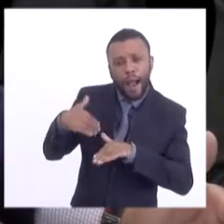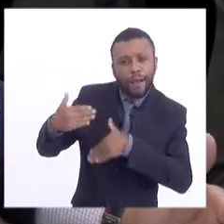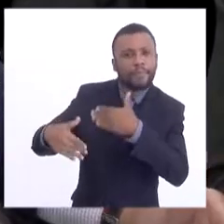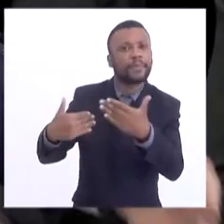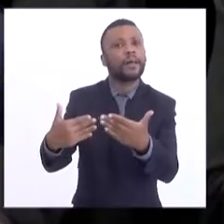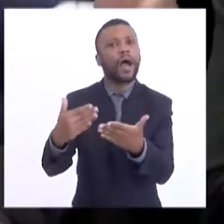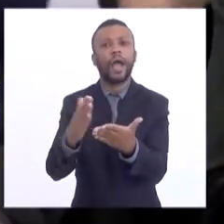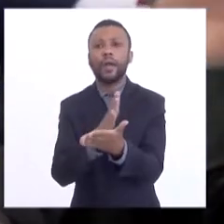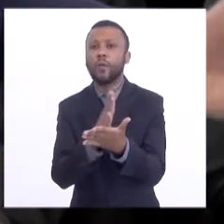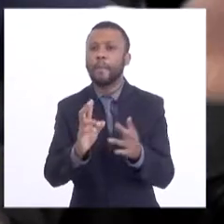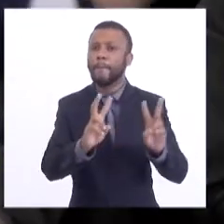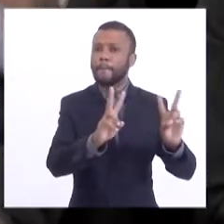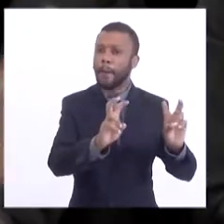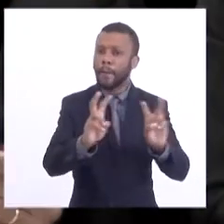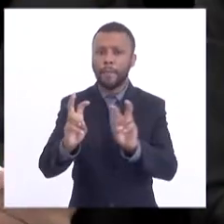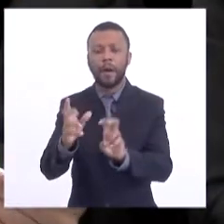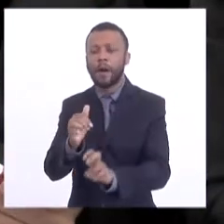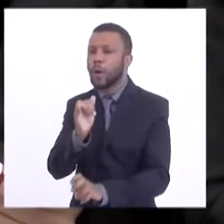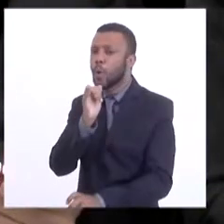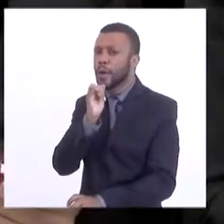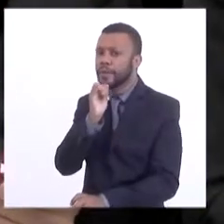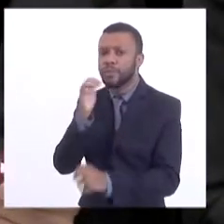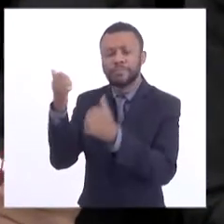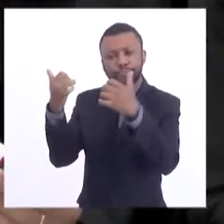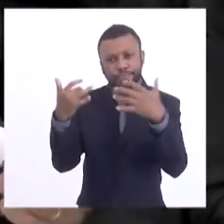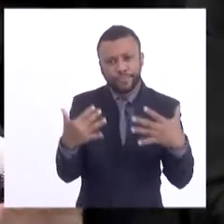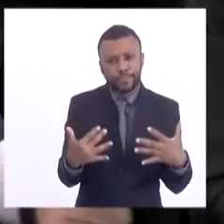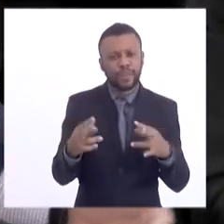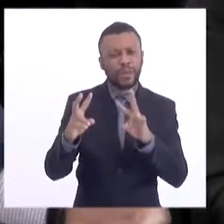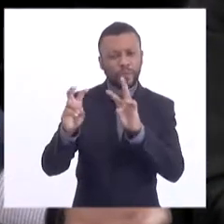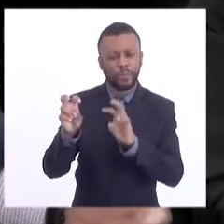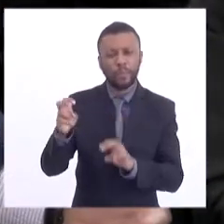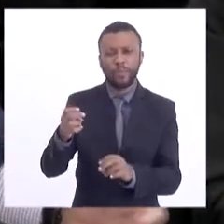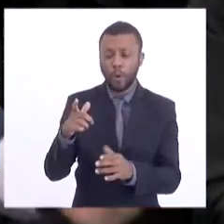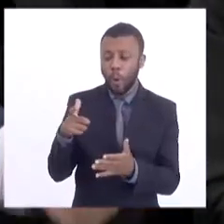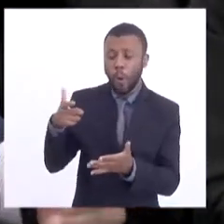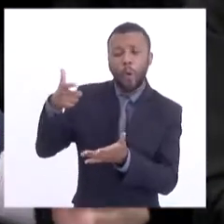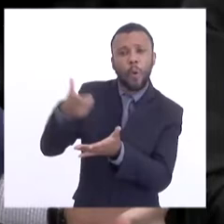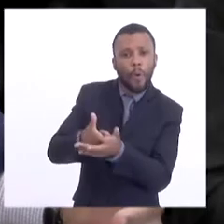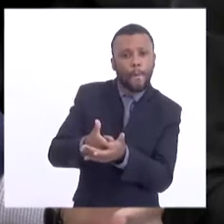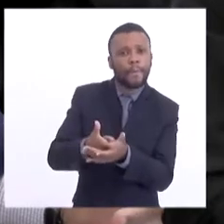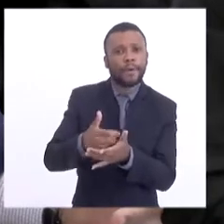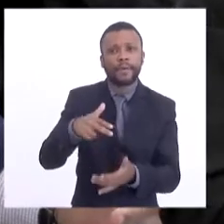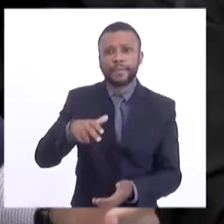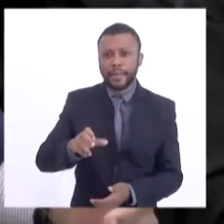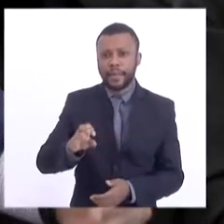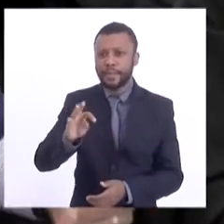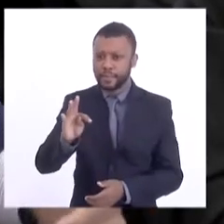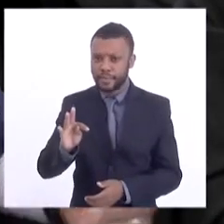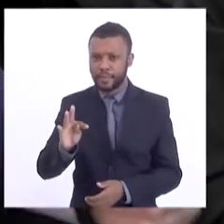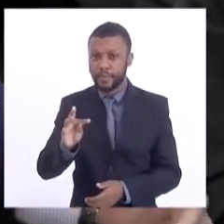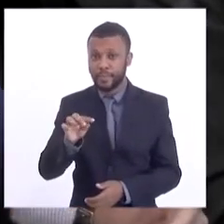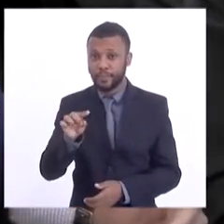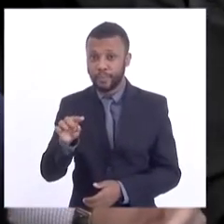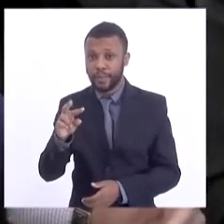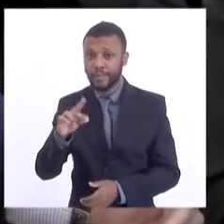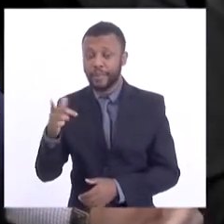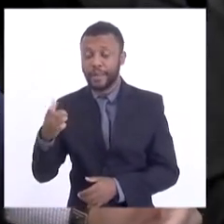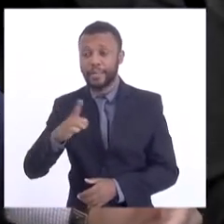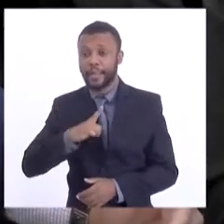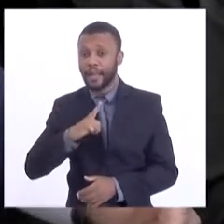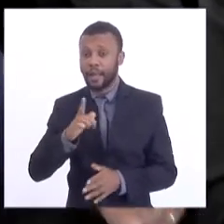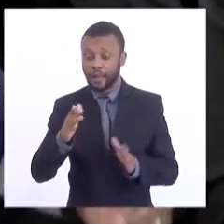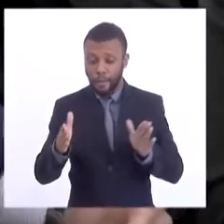coisas eu dou um exemplo que eu falei do ComprasNet o ComprasNet vai jogar gente numa base de